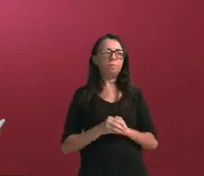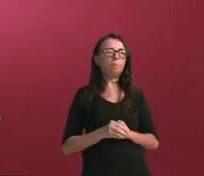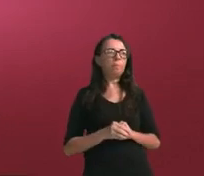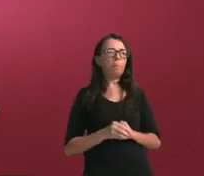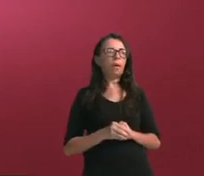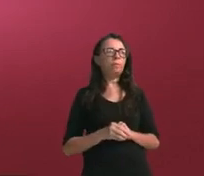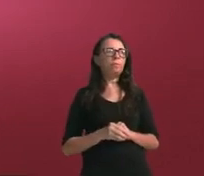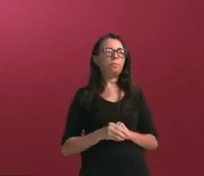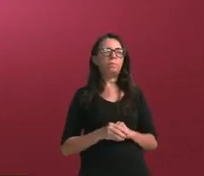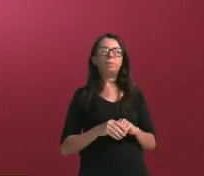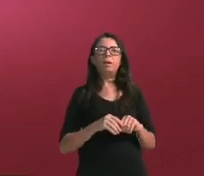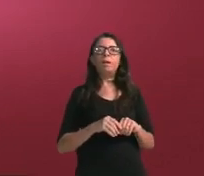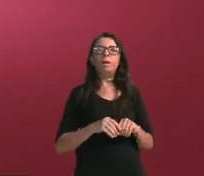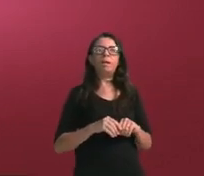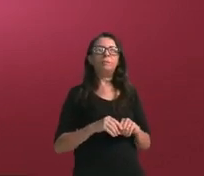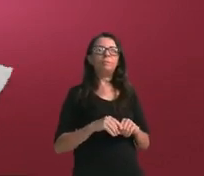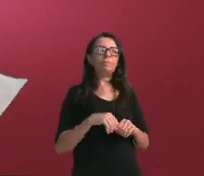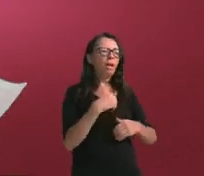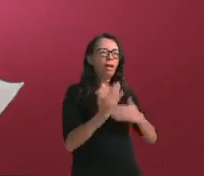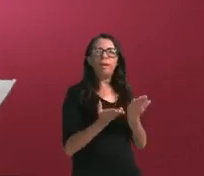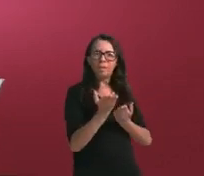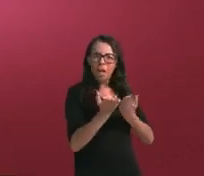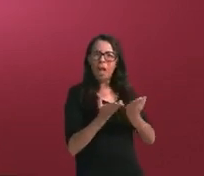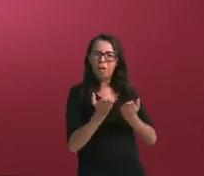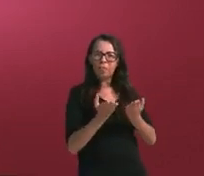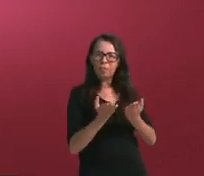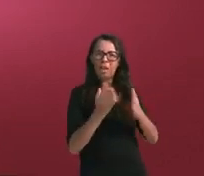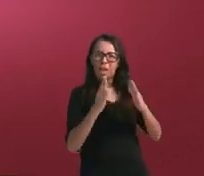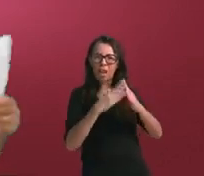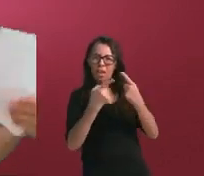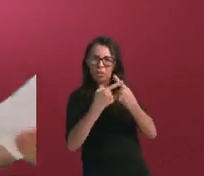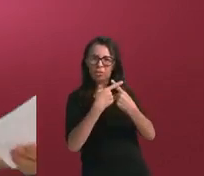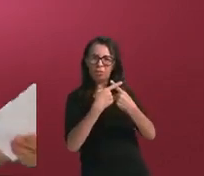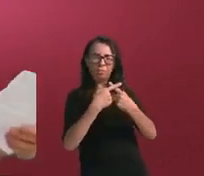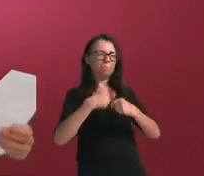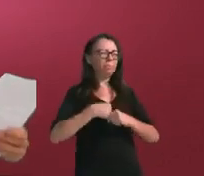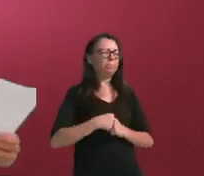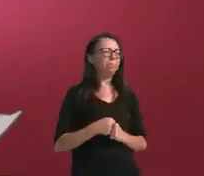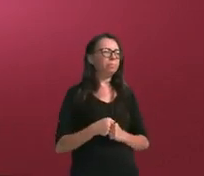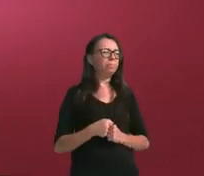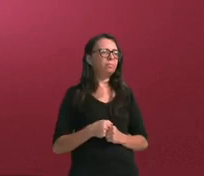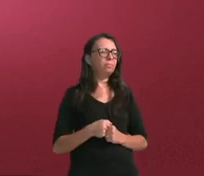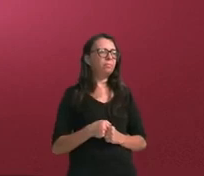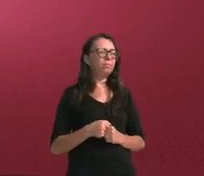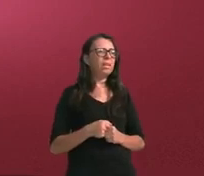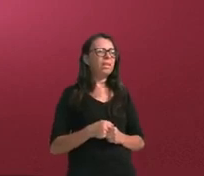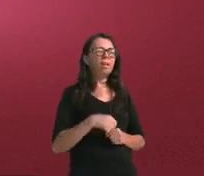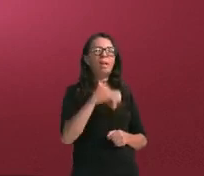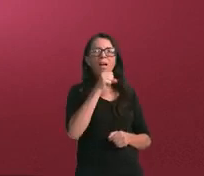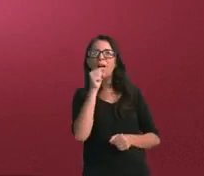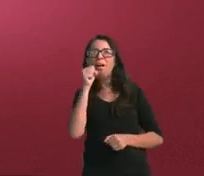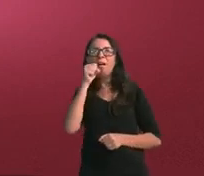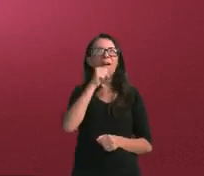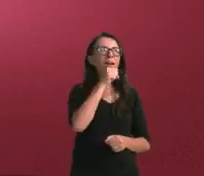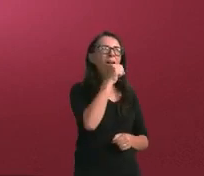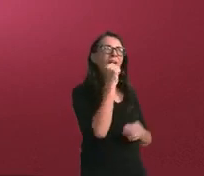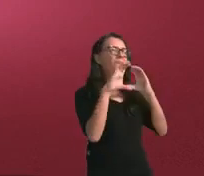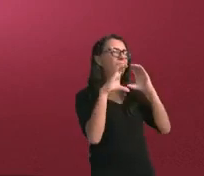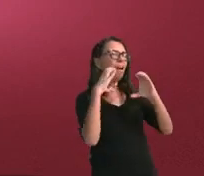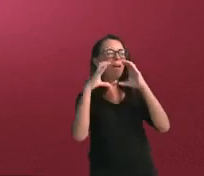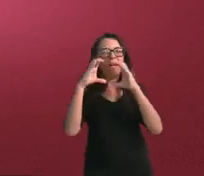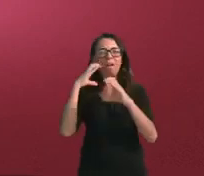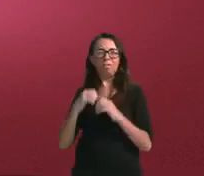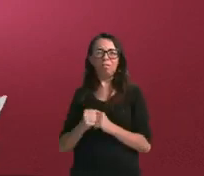nenhum sobre as potestades, sobre o reino espiritual. Quem tem poder